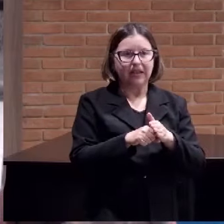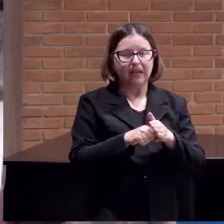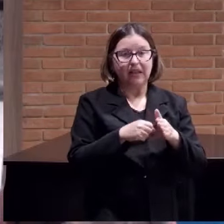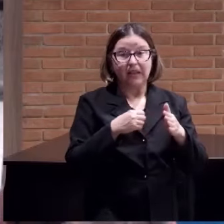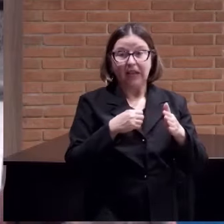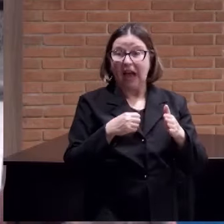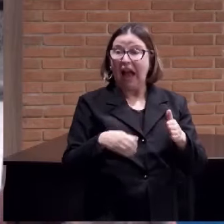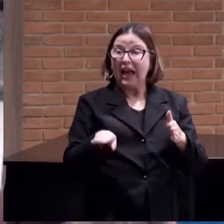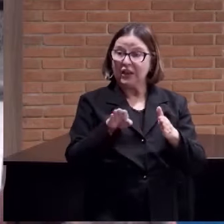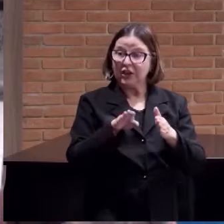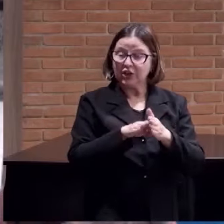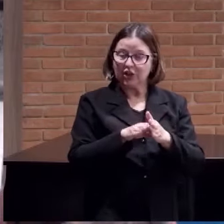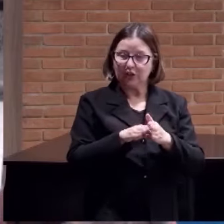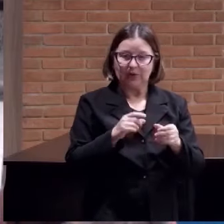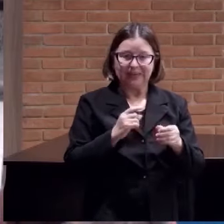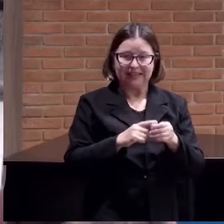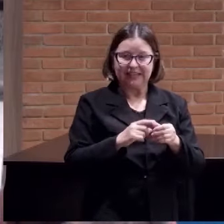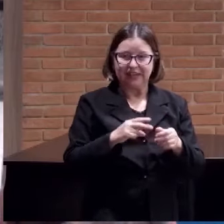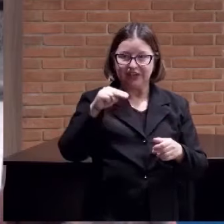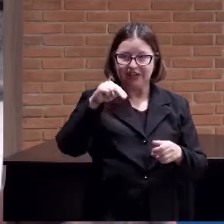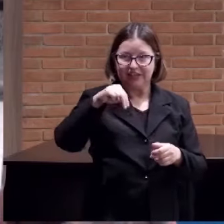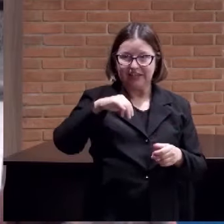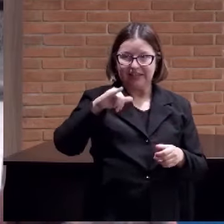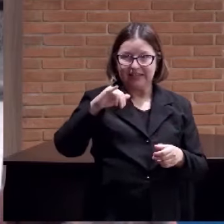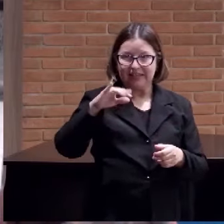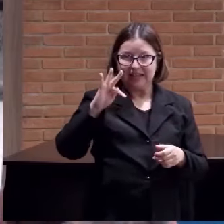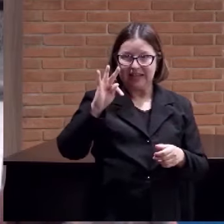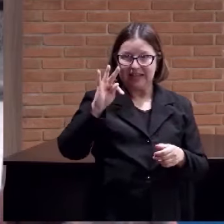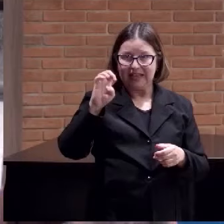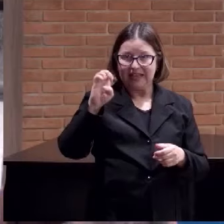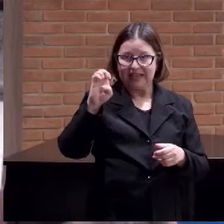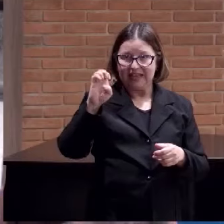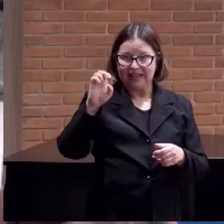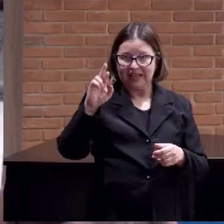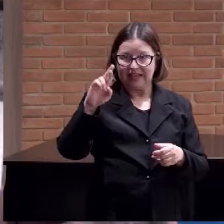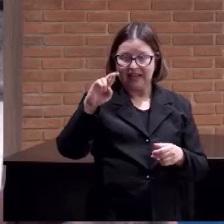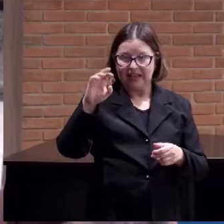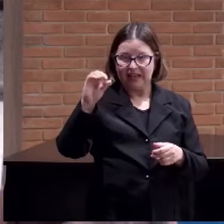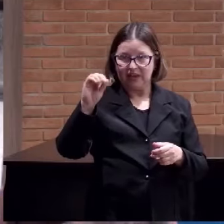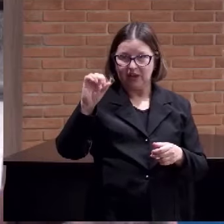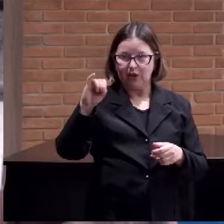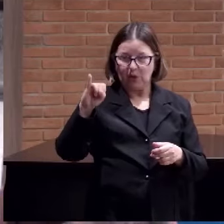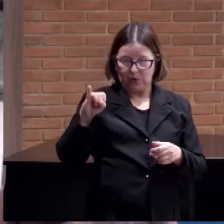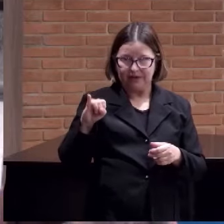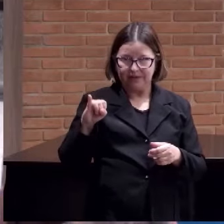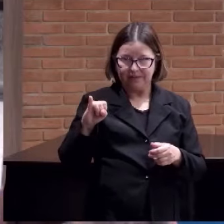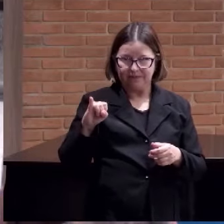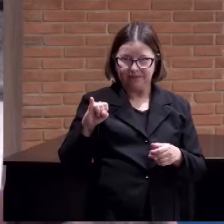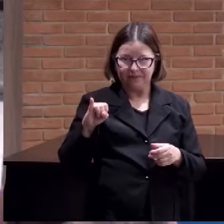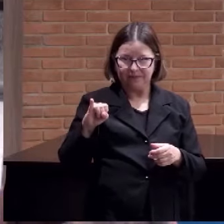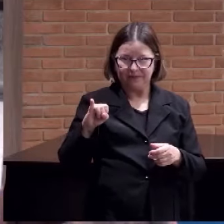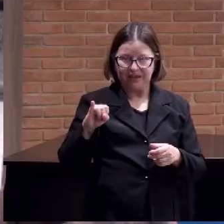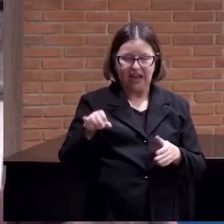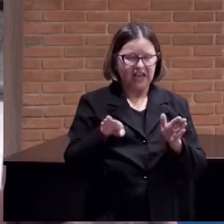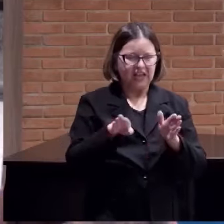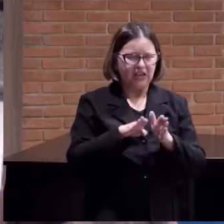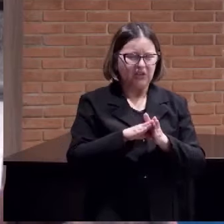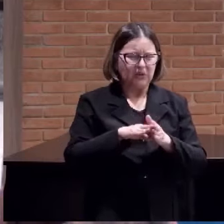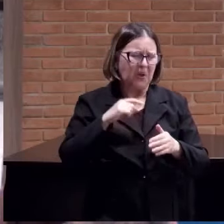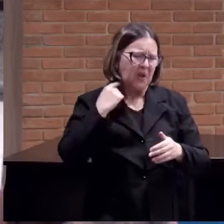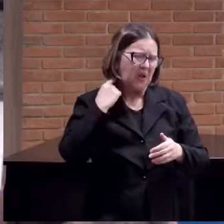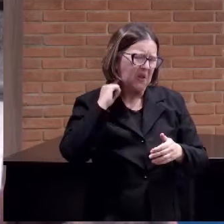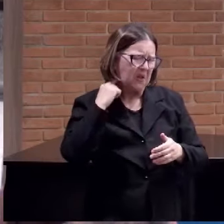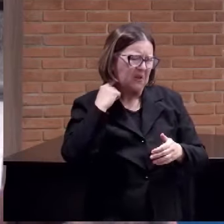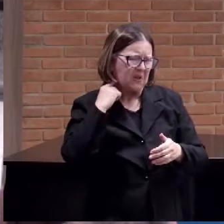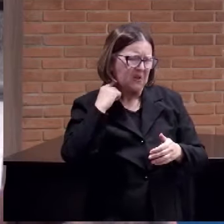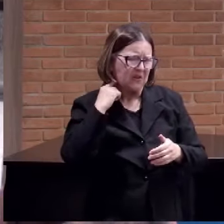todo sujo de dejetos de porco, em cima das feridas, tomou um